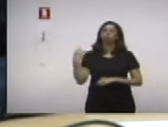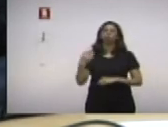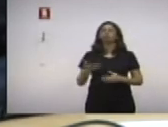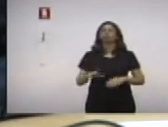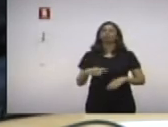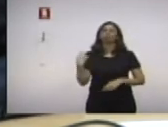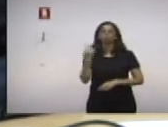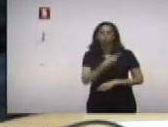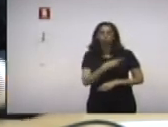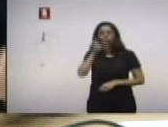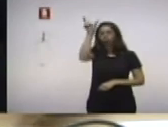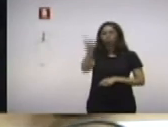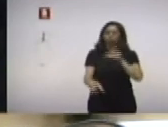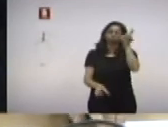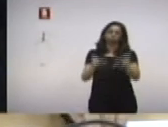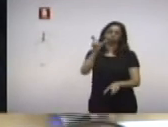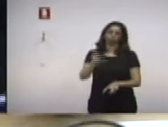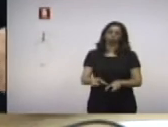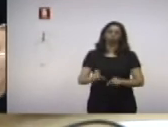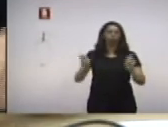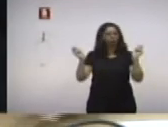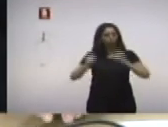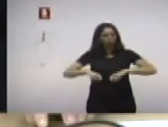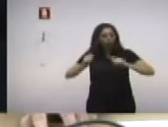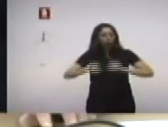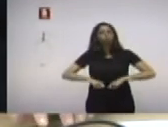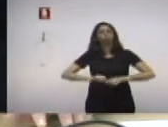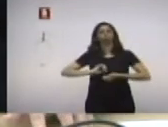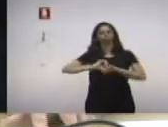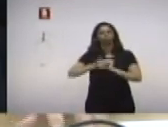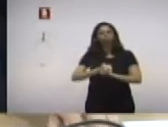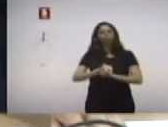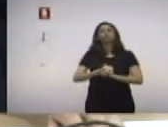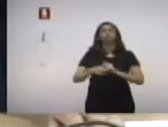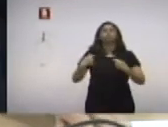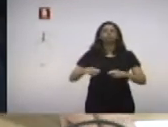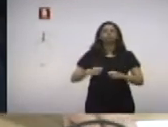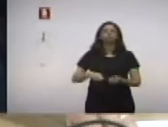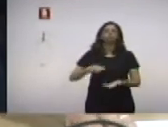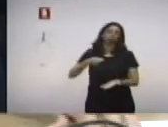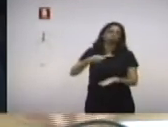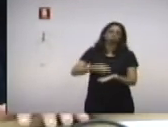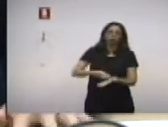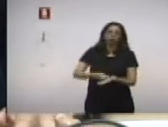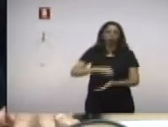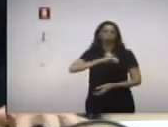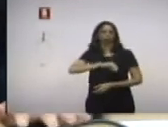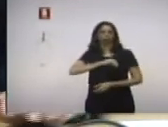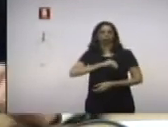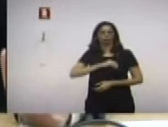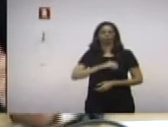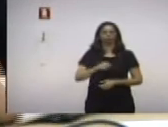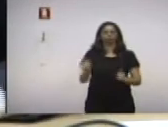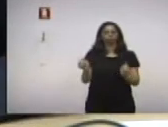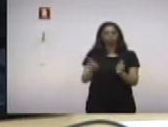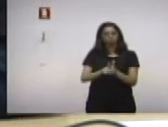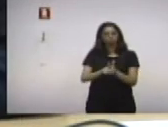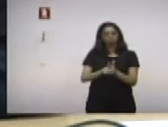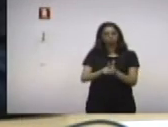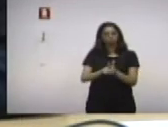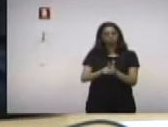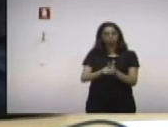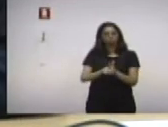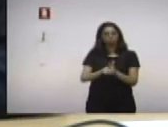humano muito grande e tem esse projeto de bolsa atleta eu vi que o valor destinado para bolsa atleta